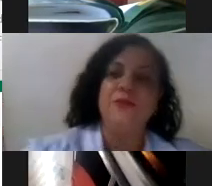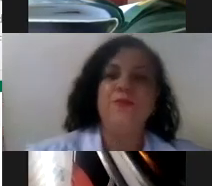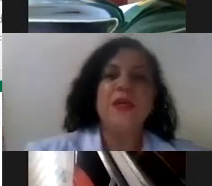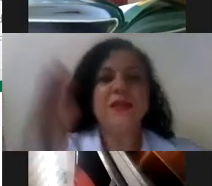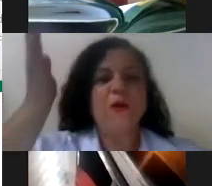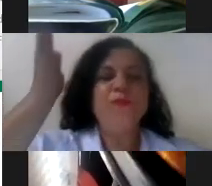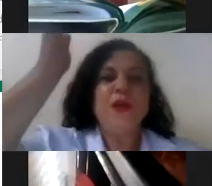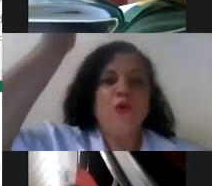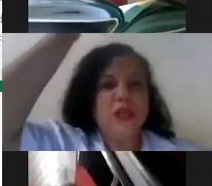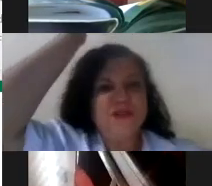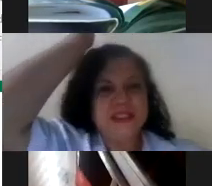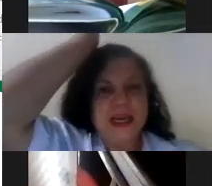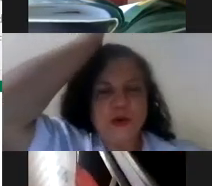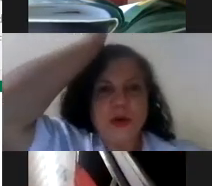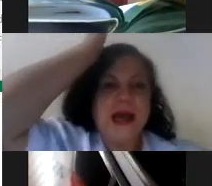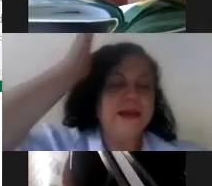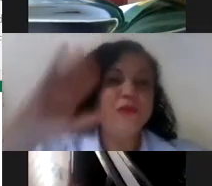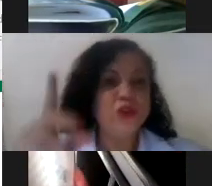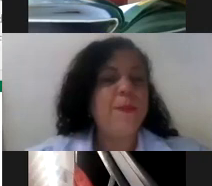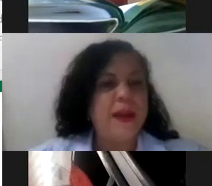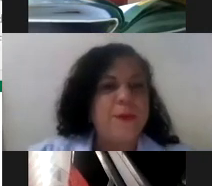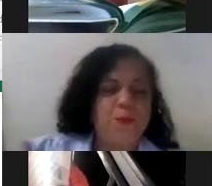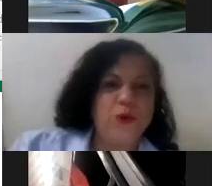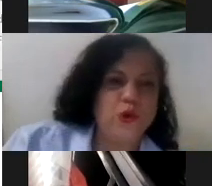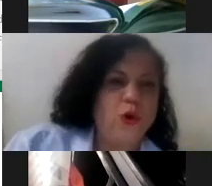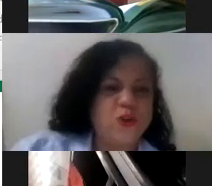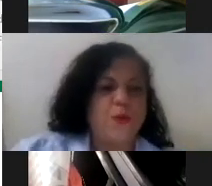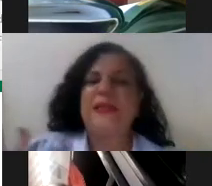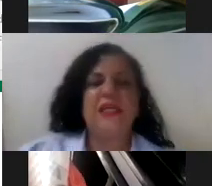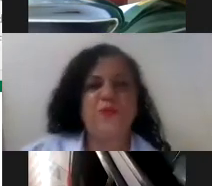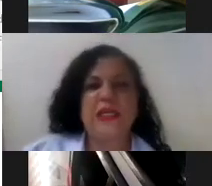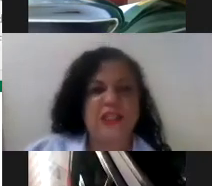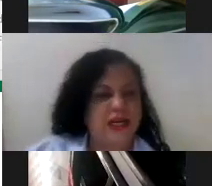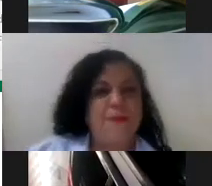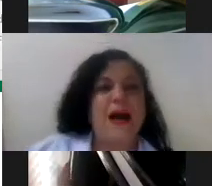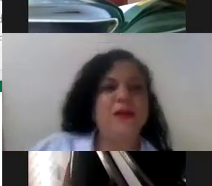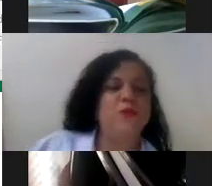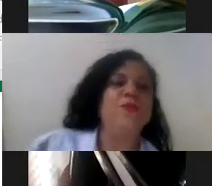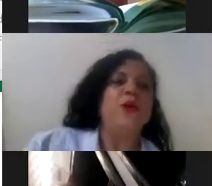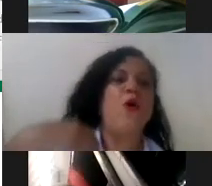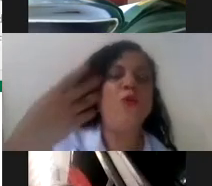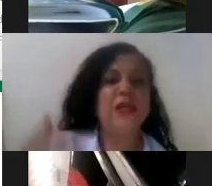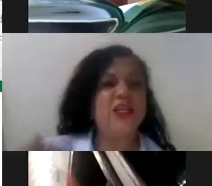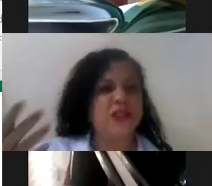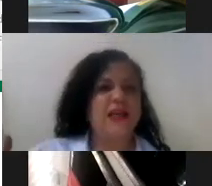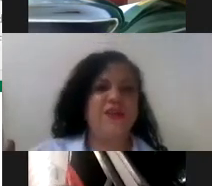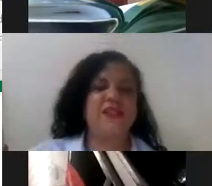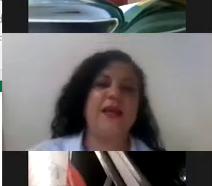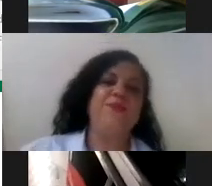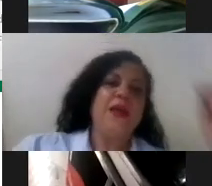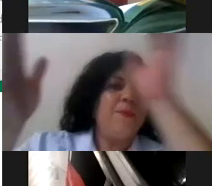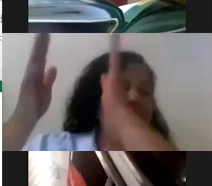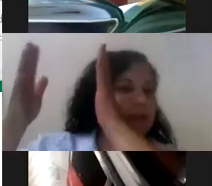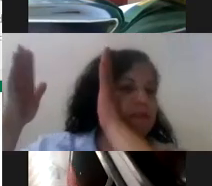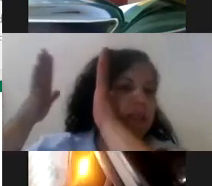nesse lado. Então, o travesseiro, não só para o idoso, para o paciente, para o cliente acamado, ou o cliente que tem